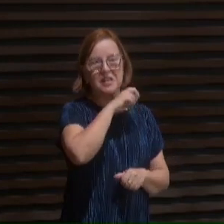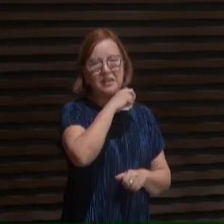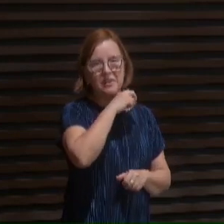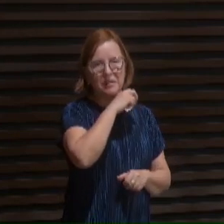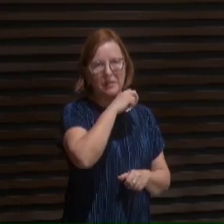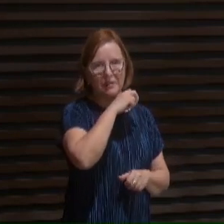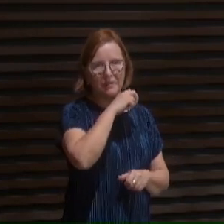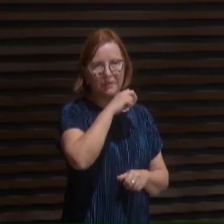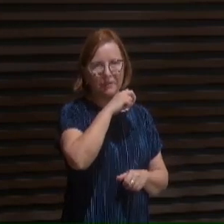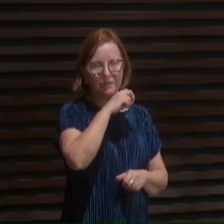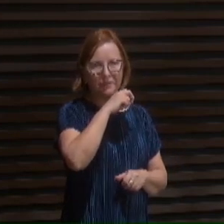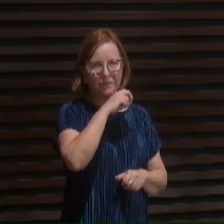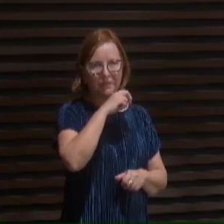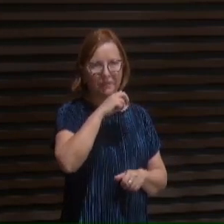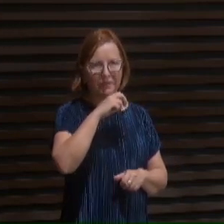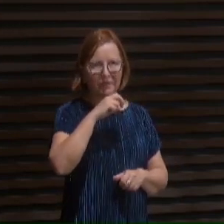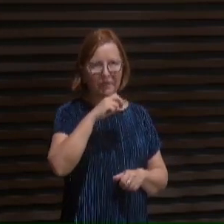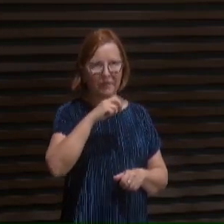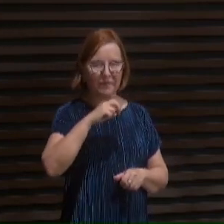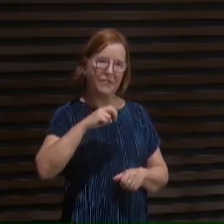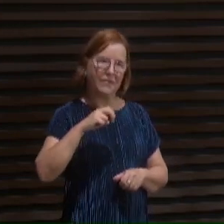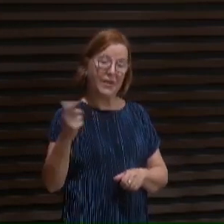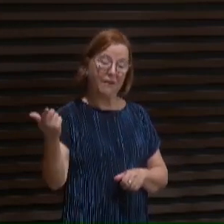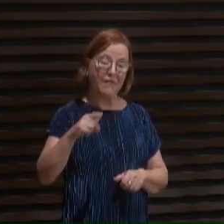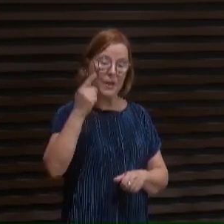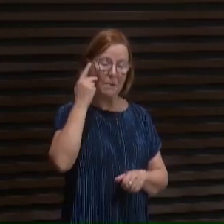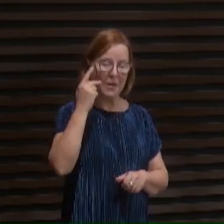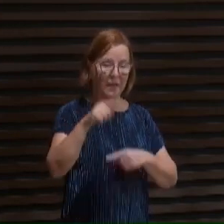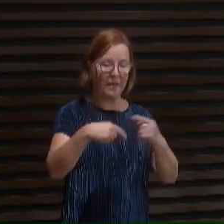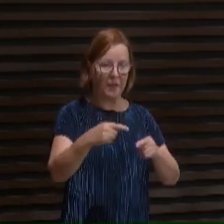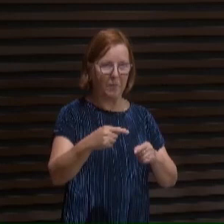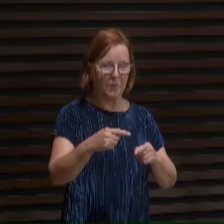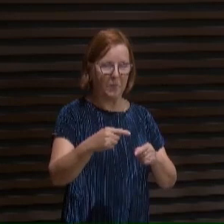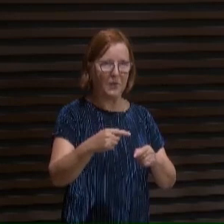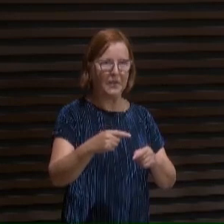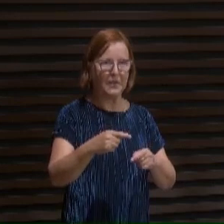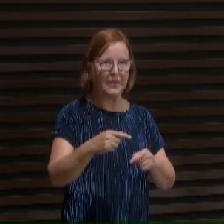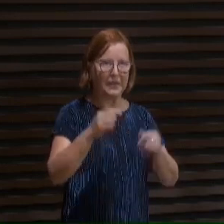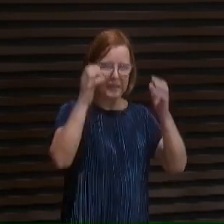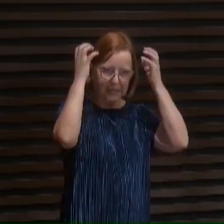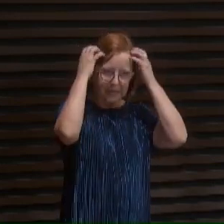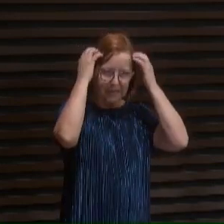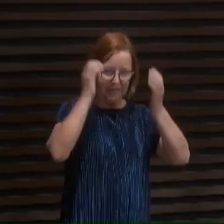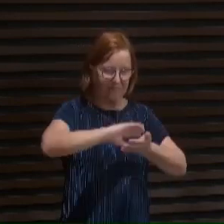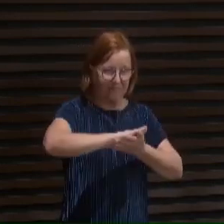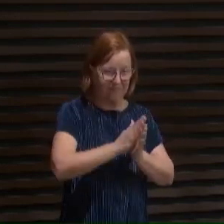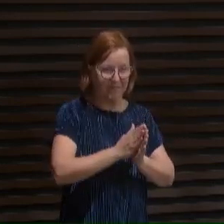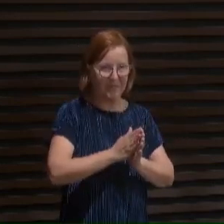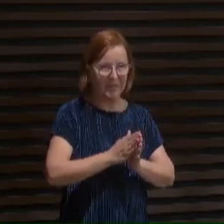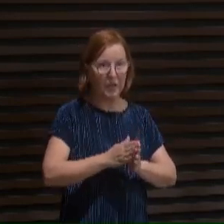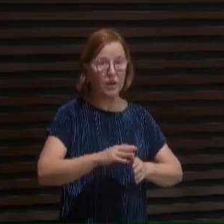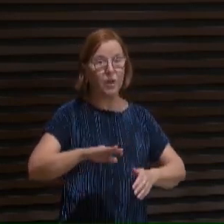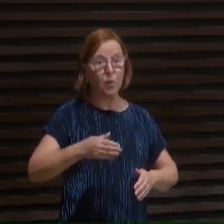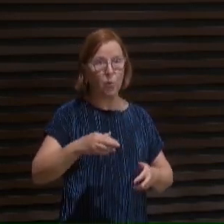encarna para depois matar a cabeça da serpente. Quando o cordeiro desce e vira serpente,